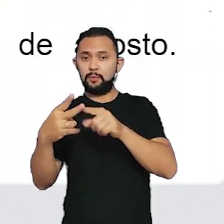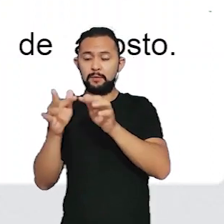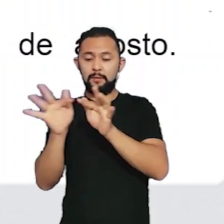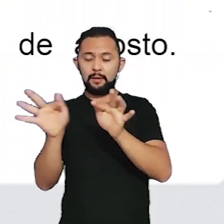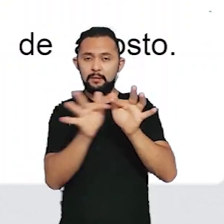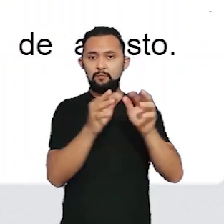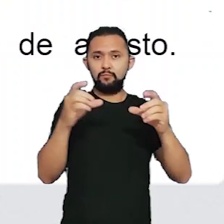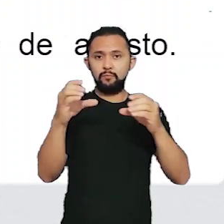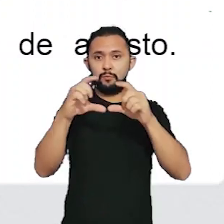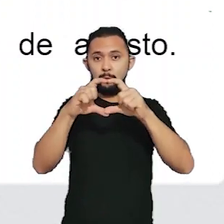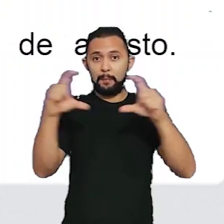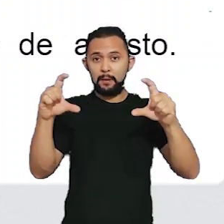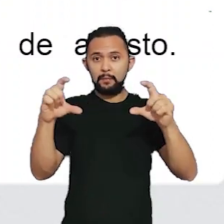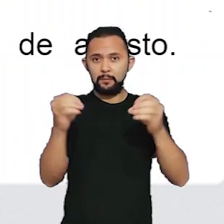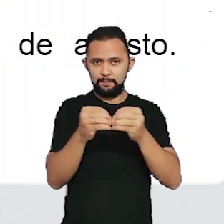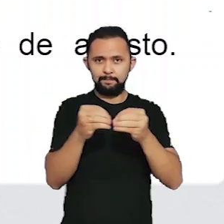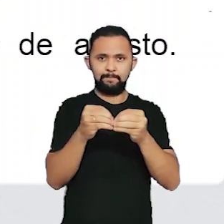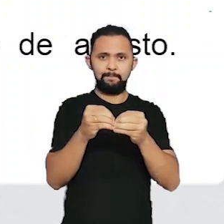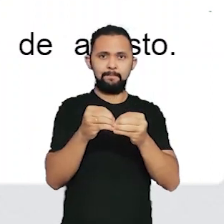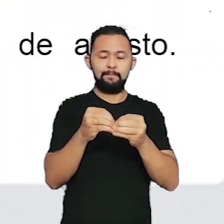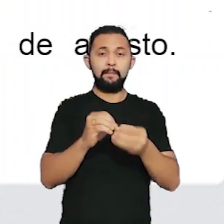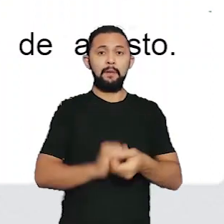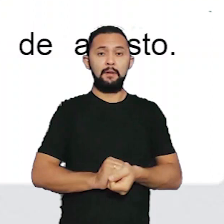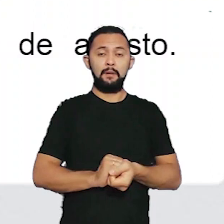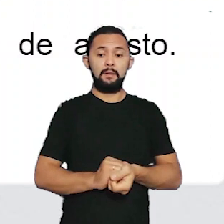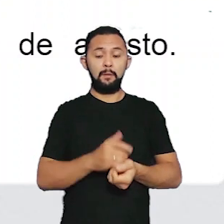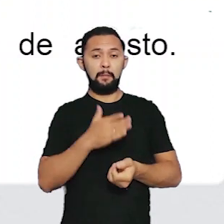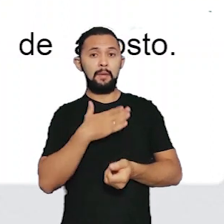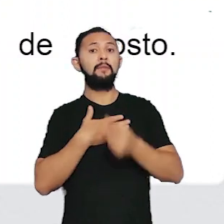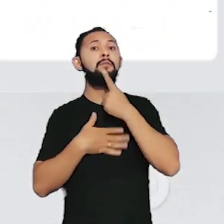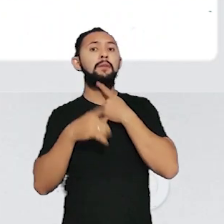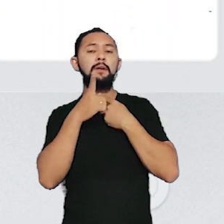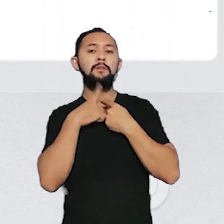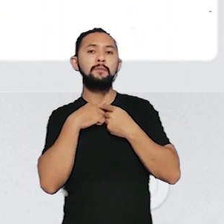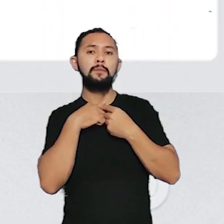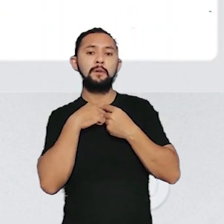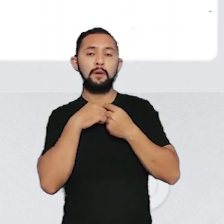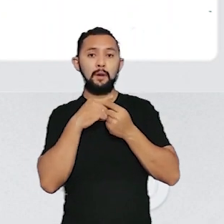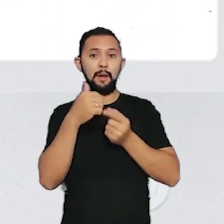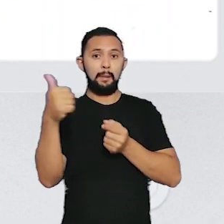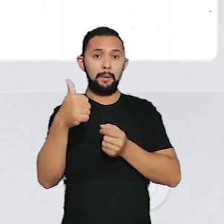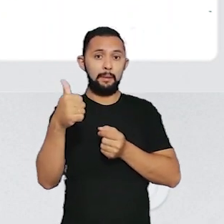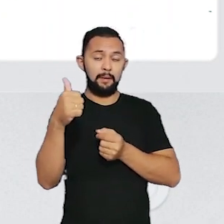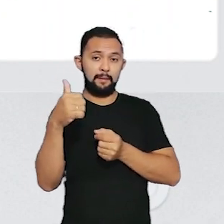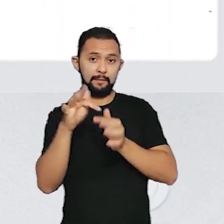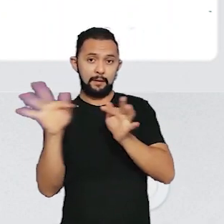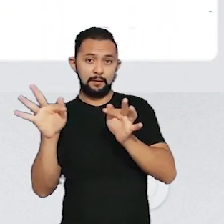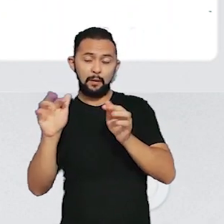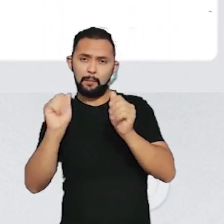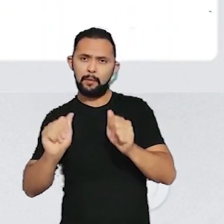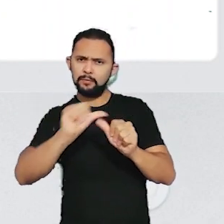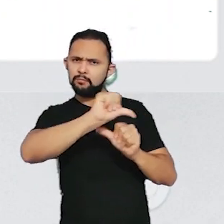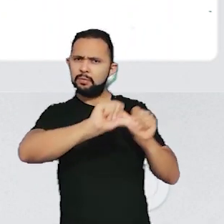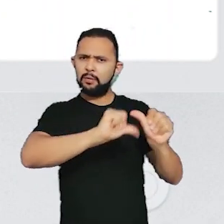período. Meu desejo era isso. Meu desejo era isso. Então, eu posso trocar toda